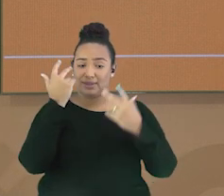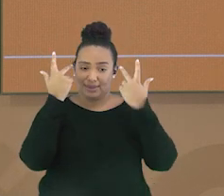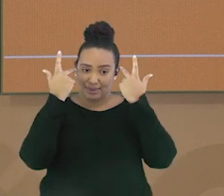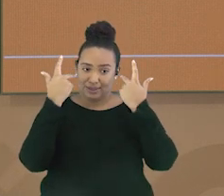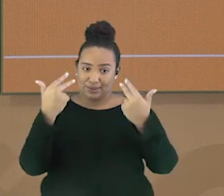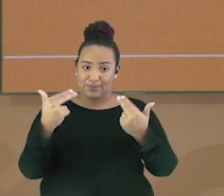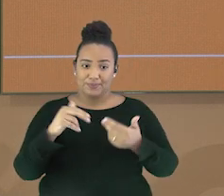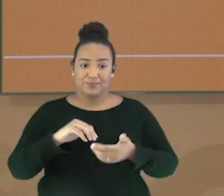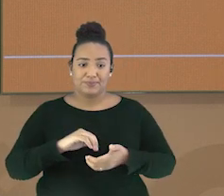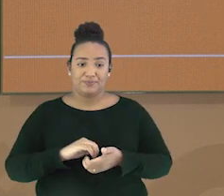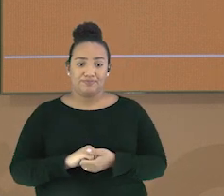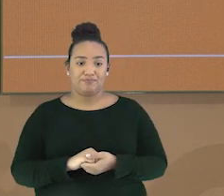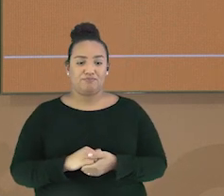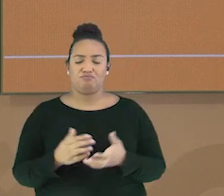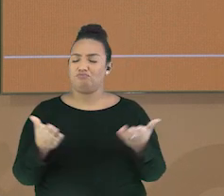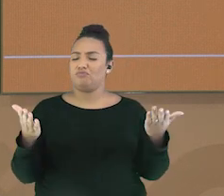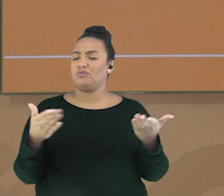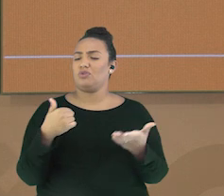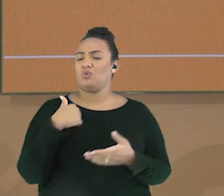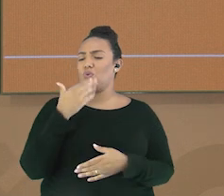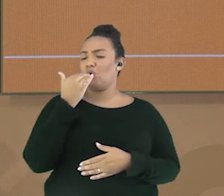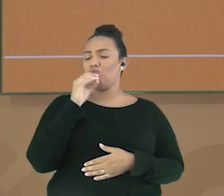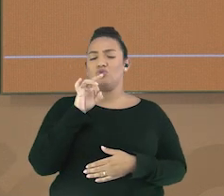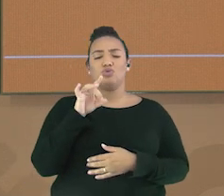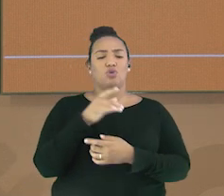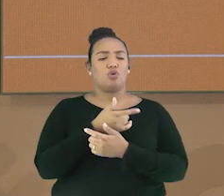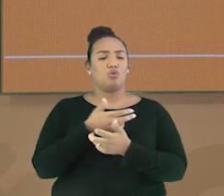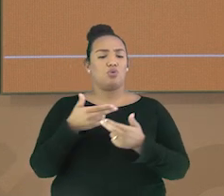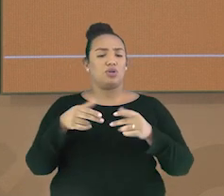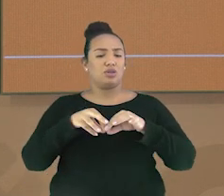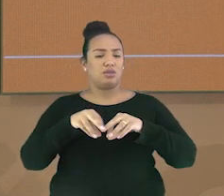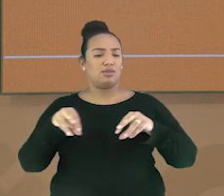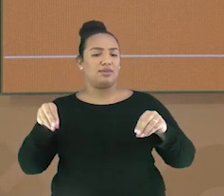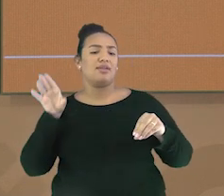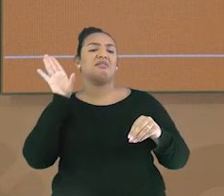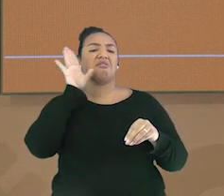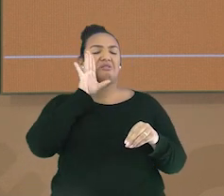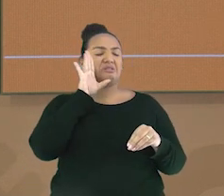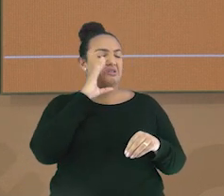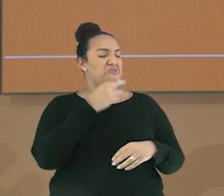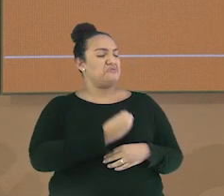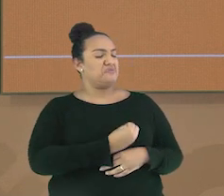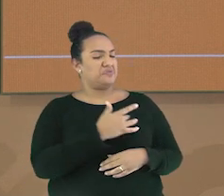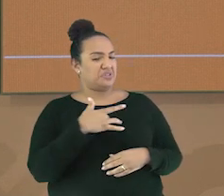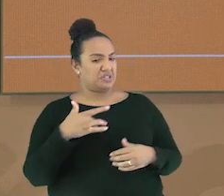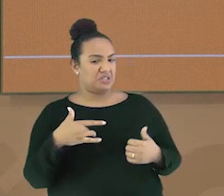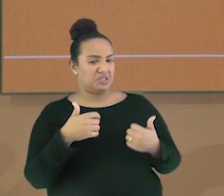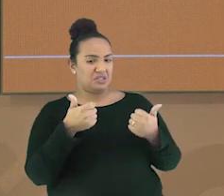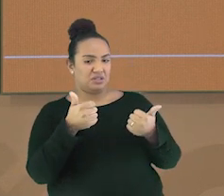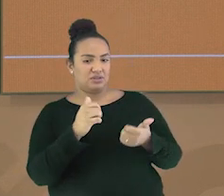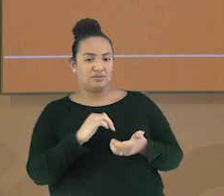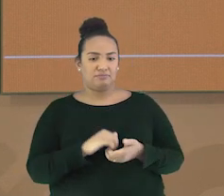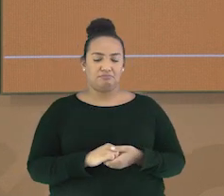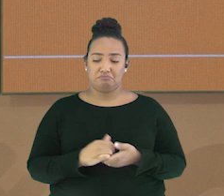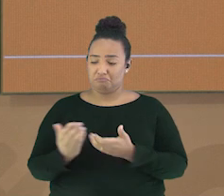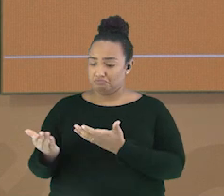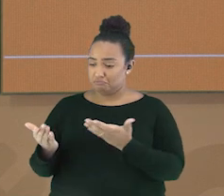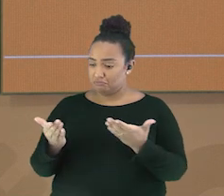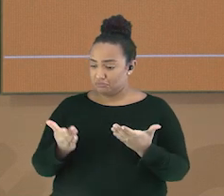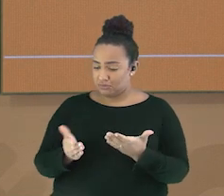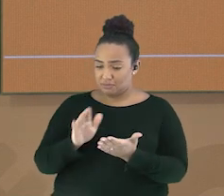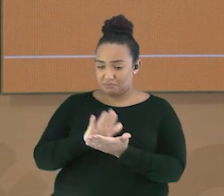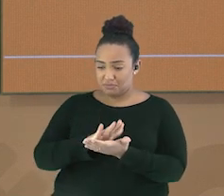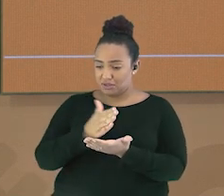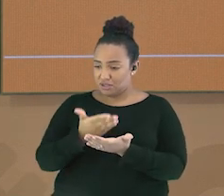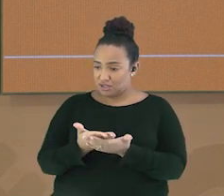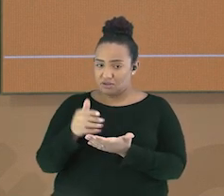Legal, vida saudável. Seu prato, filé com fritas. Bife é coisa da terra? Claro, ou os bois são